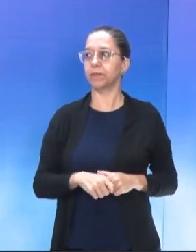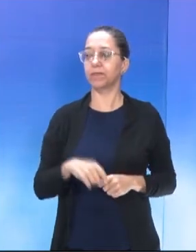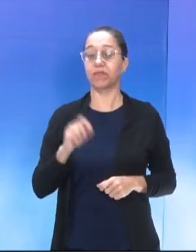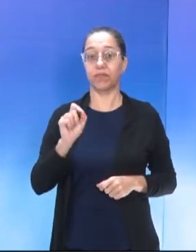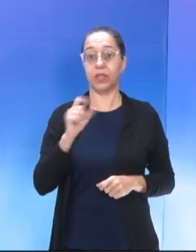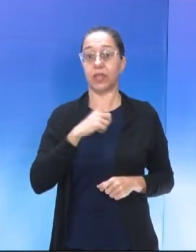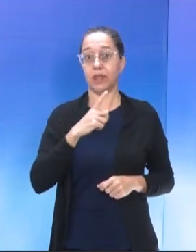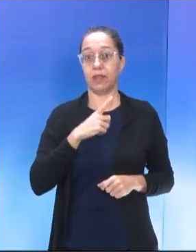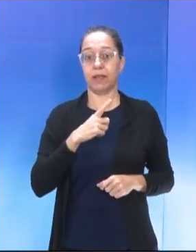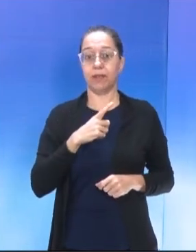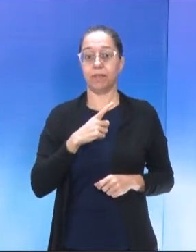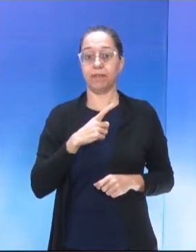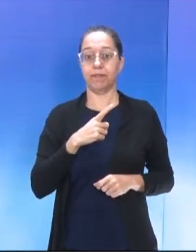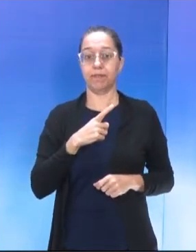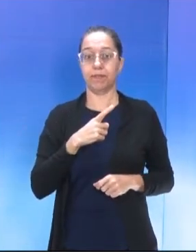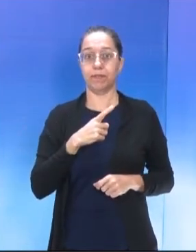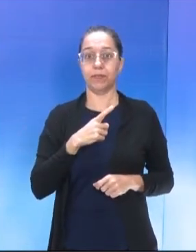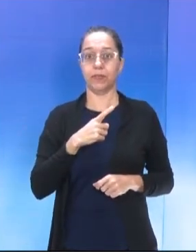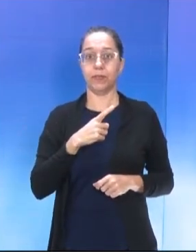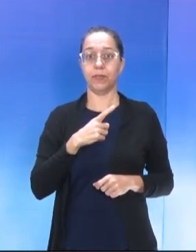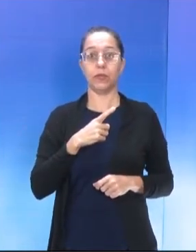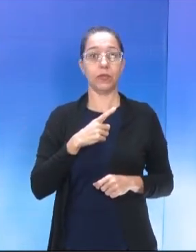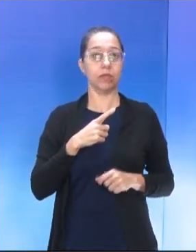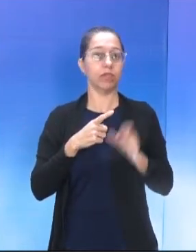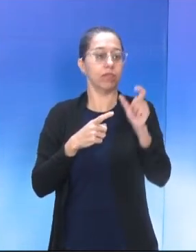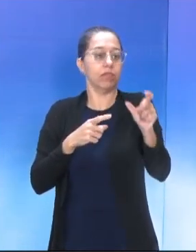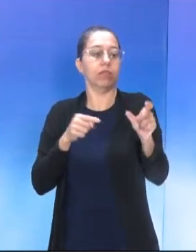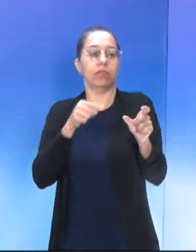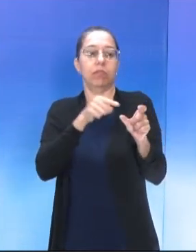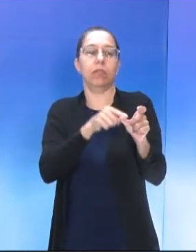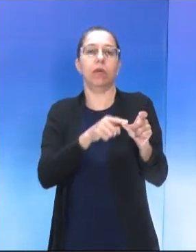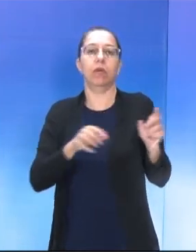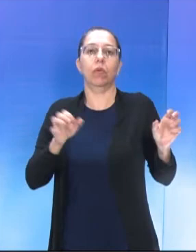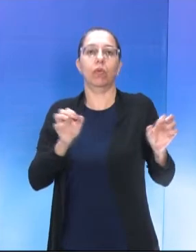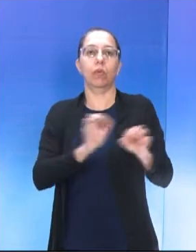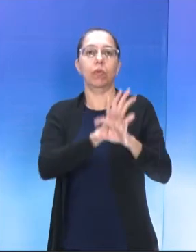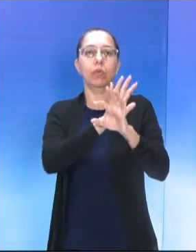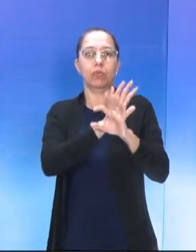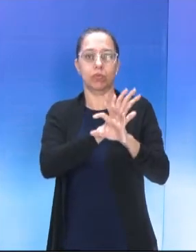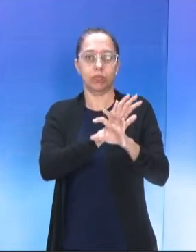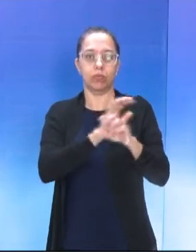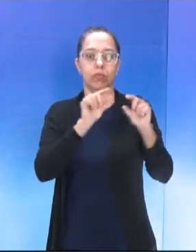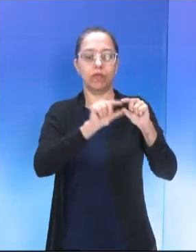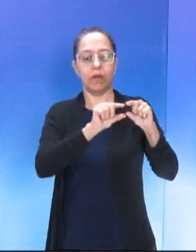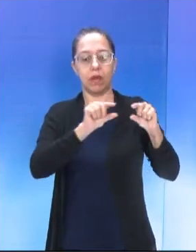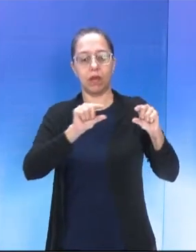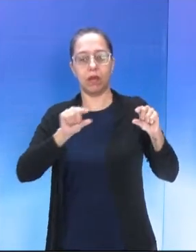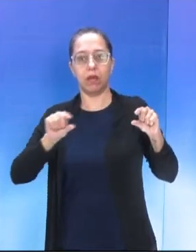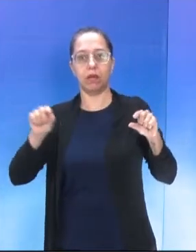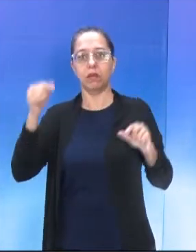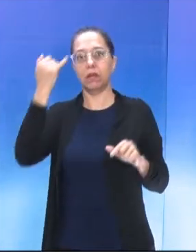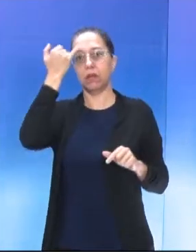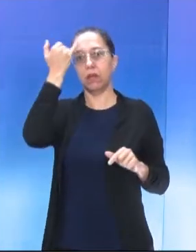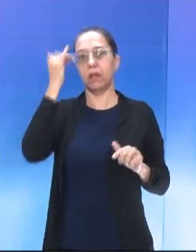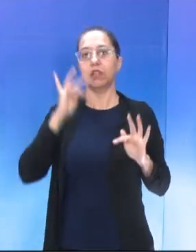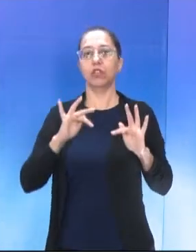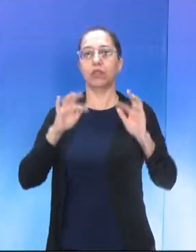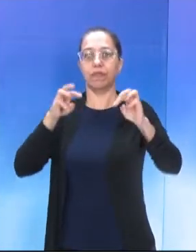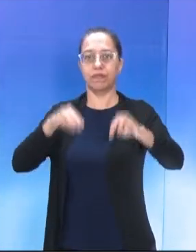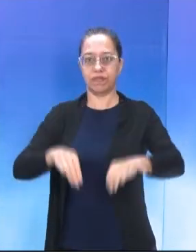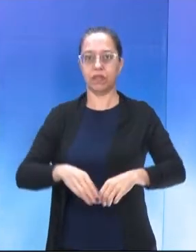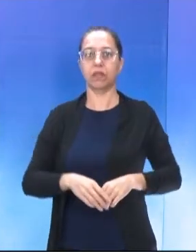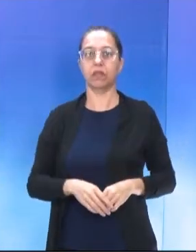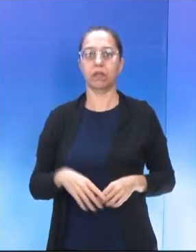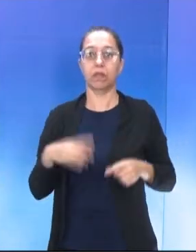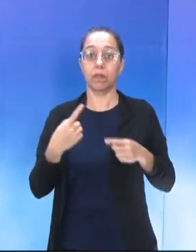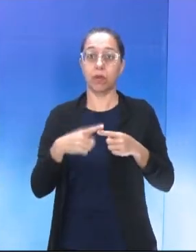começado com uma conjunção conclusiva ou uma locução conclusiva, ou seja, frases que dão ideia de final, para que a pessoa que